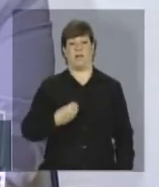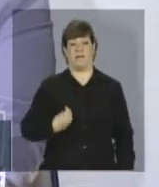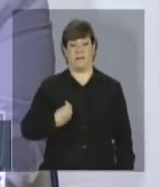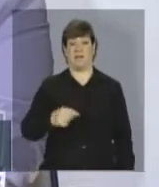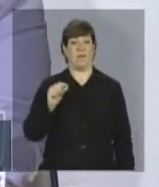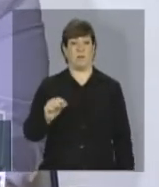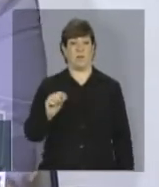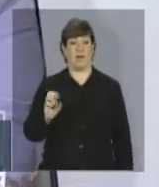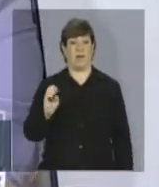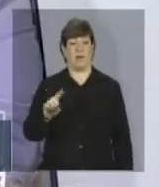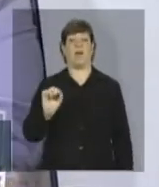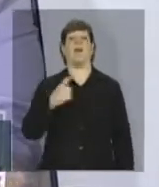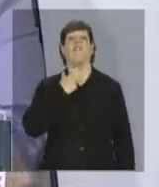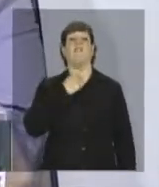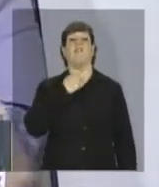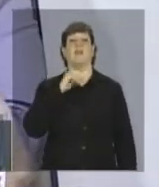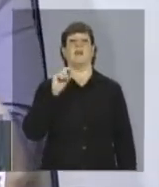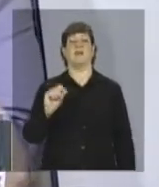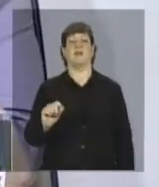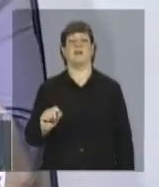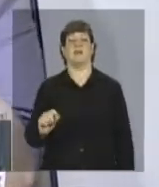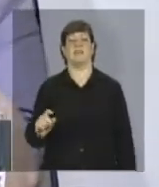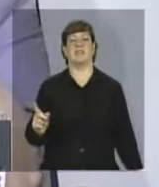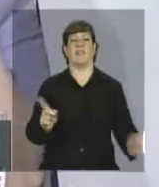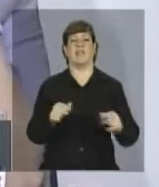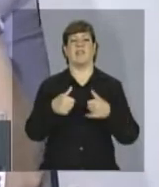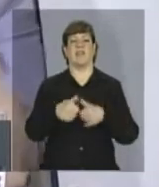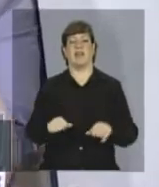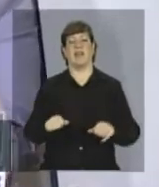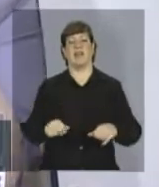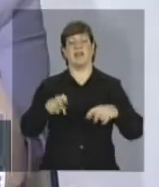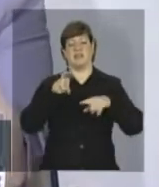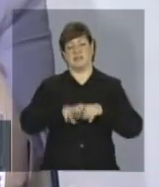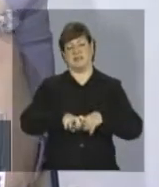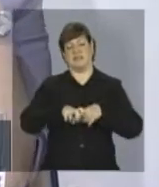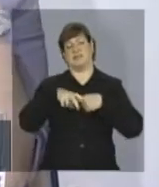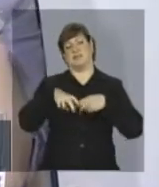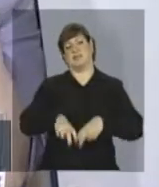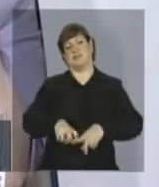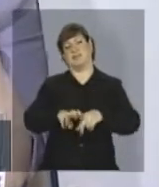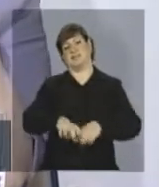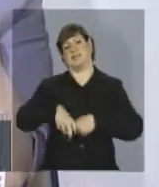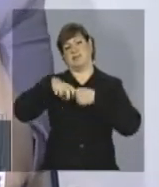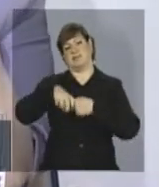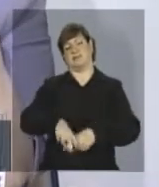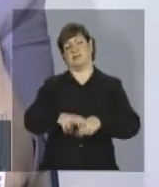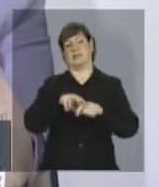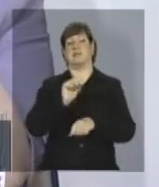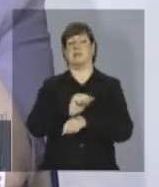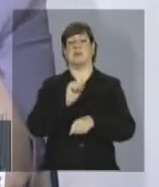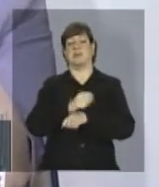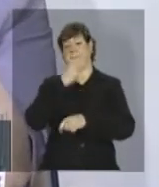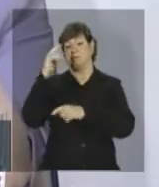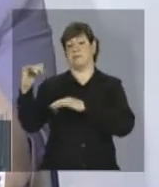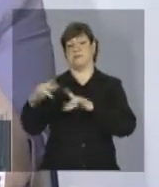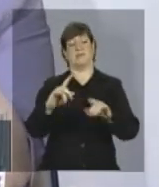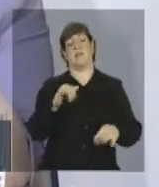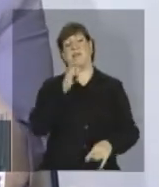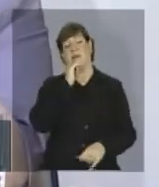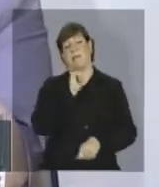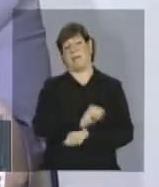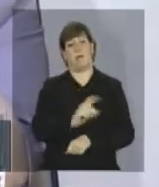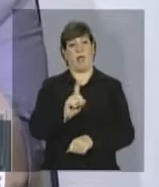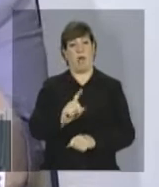que é a vontade de não ficar na cadeira de balanço esperando a banda passar, mas é passar junto com a